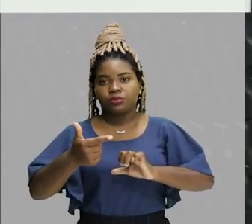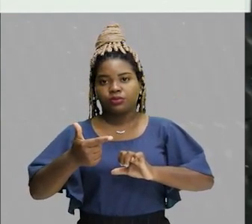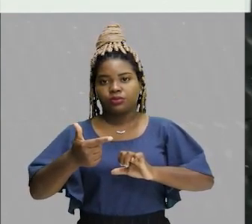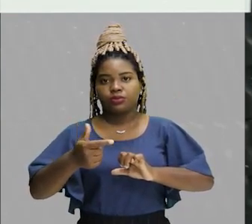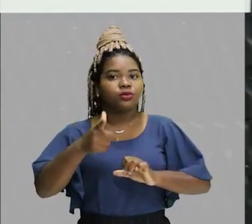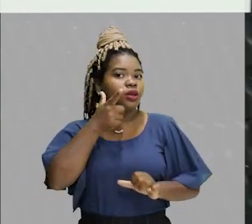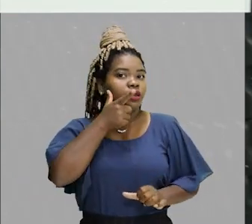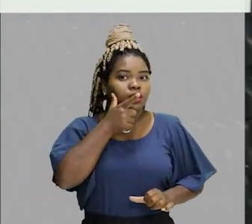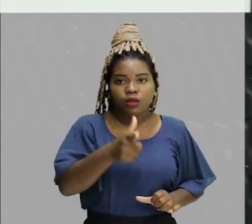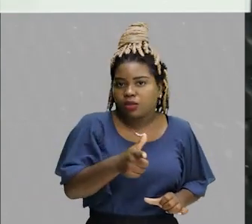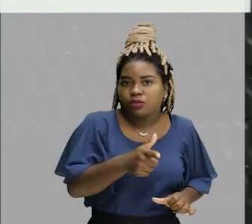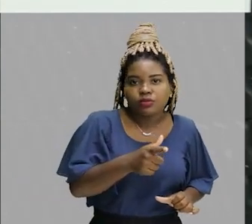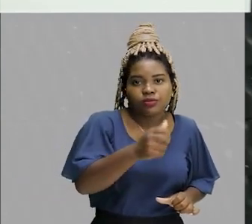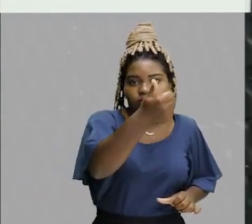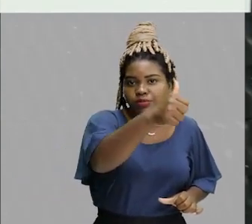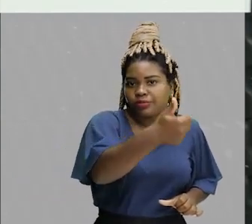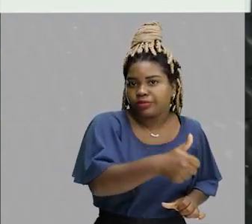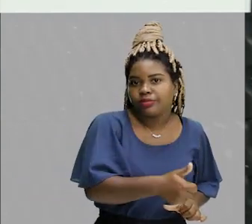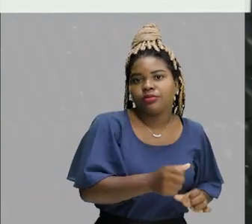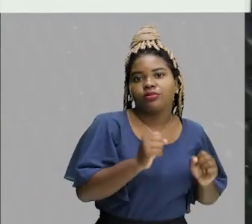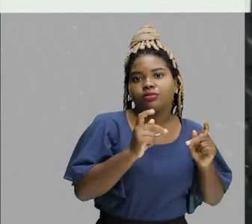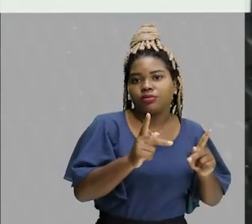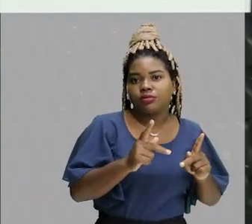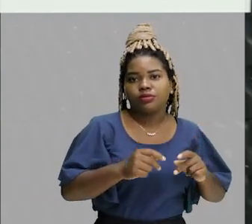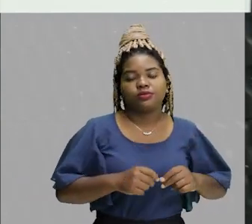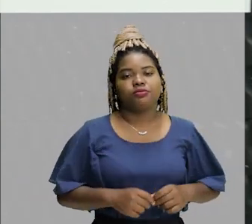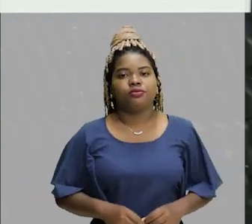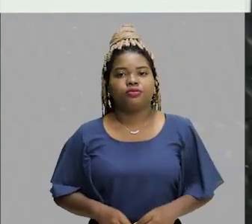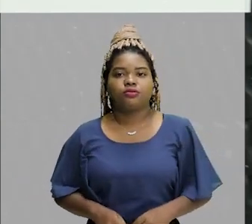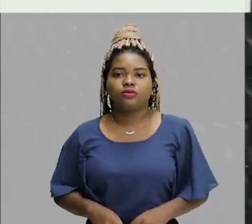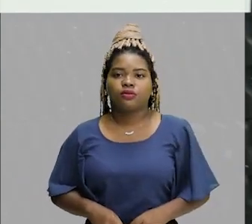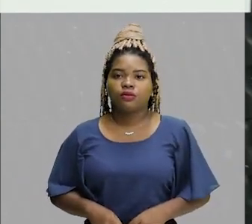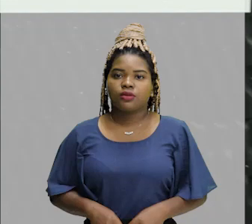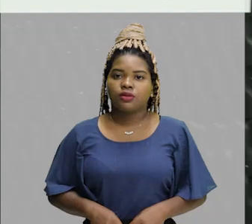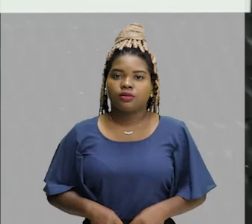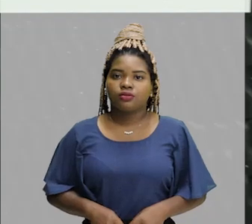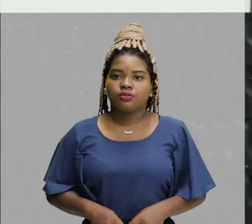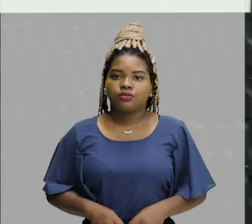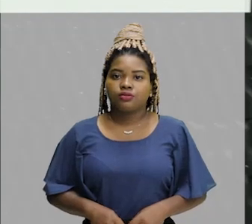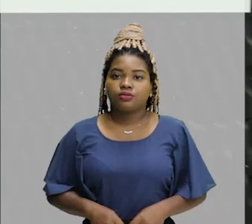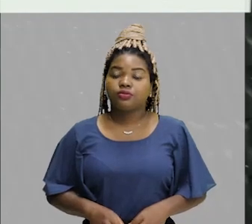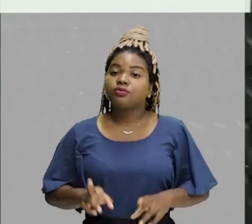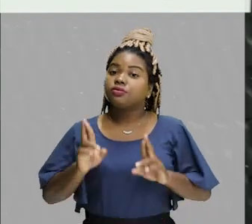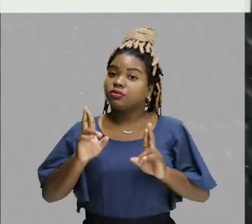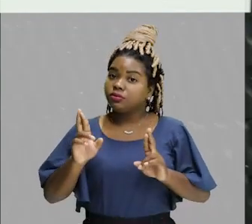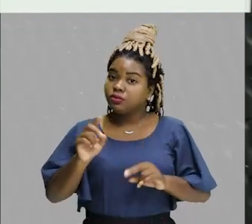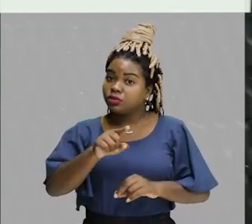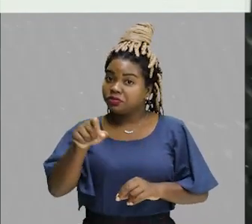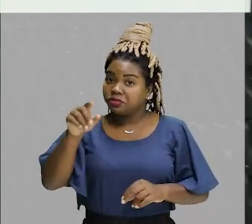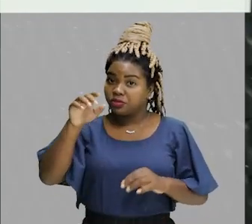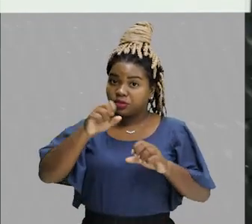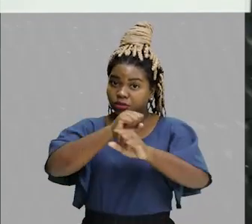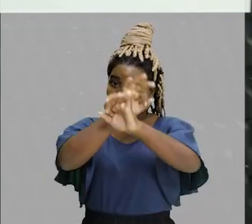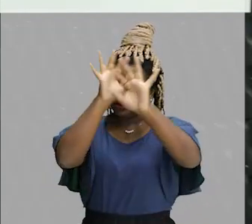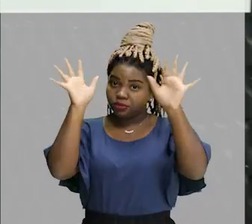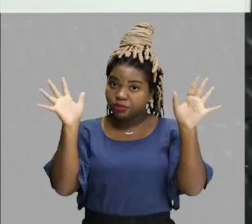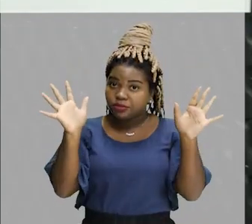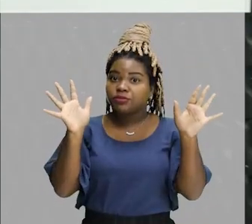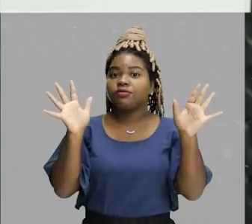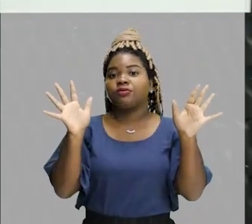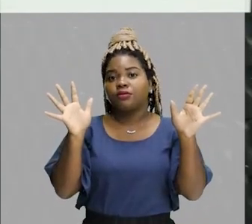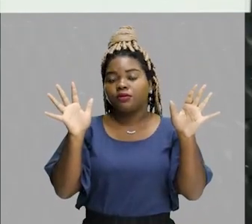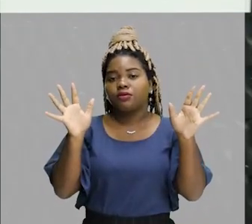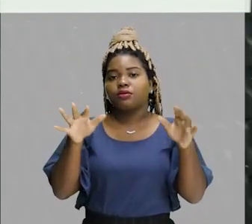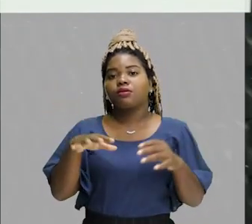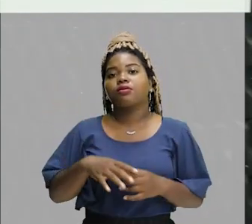comportarem da mesma maneira daqueles que eu tive a oportunidade de analisar. Tá? Espero que você tenha entendido, se não, volta